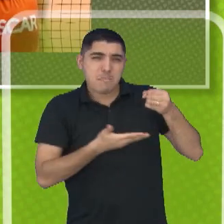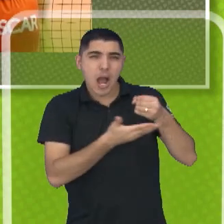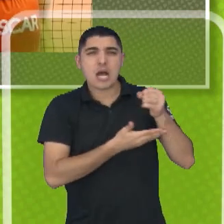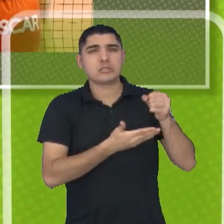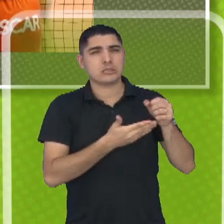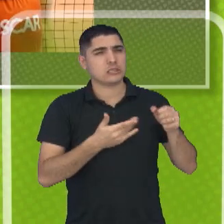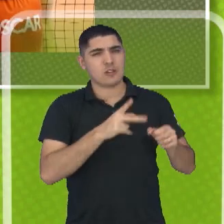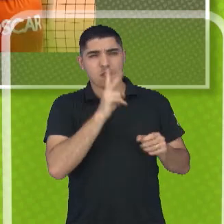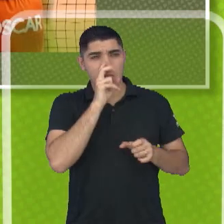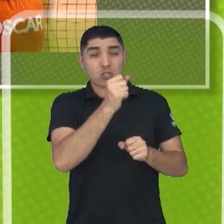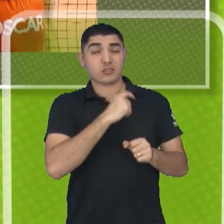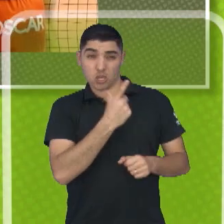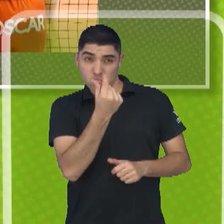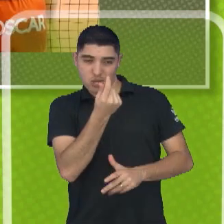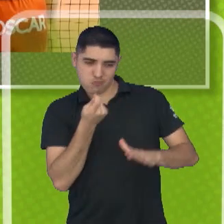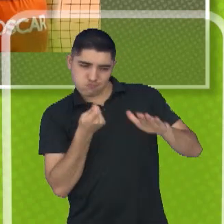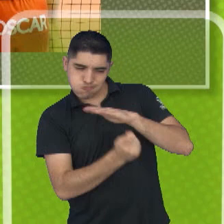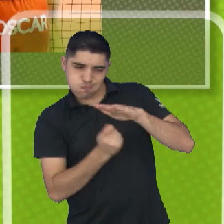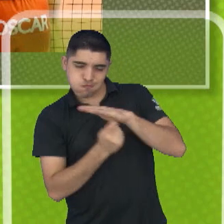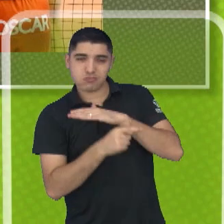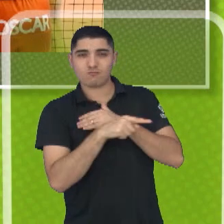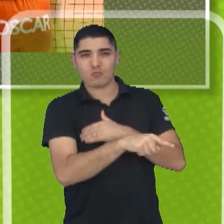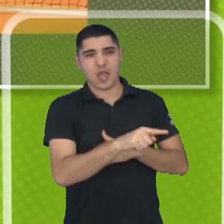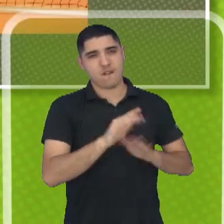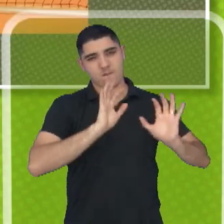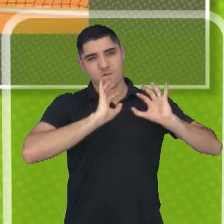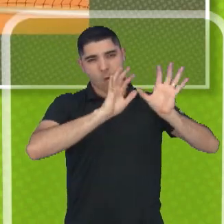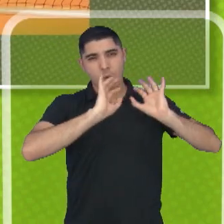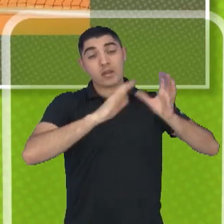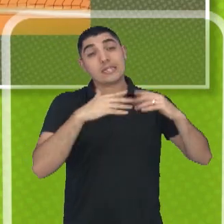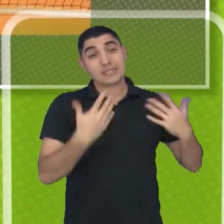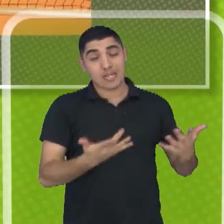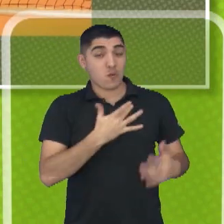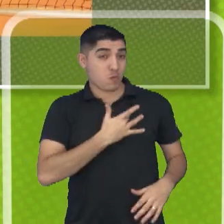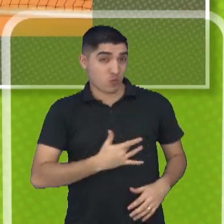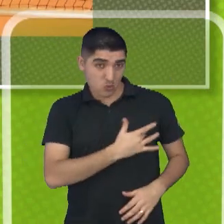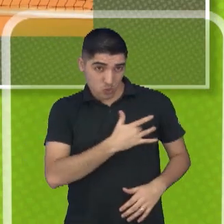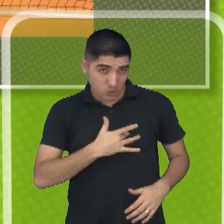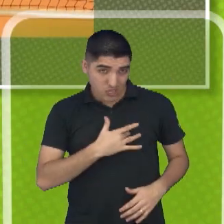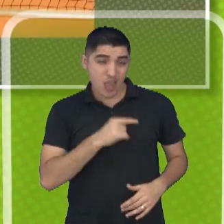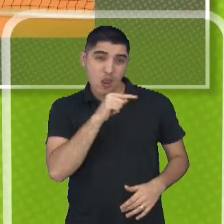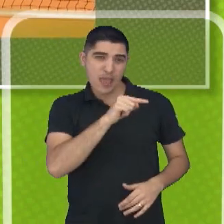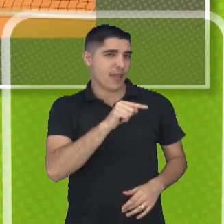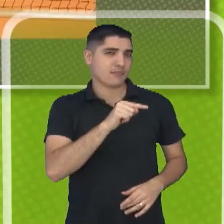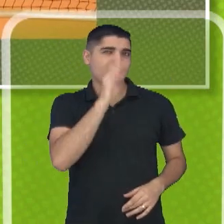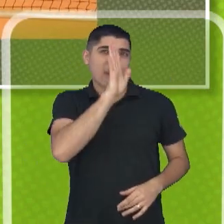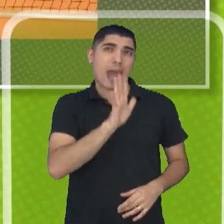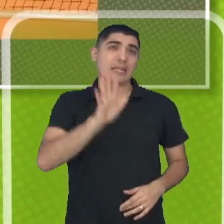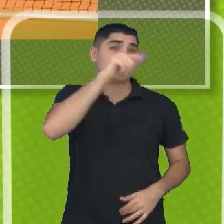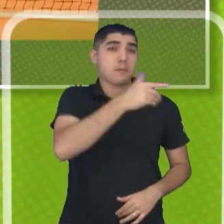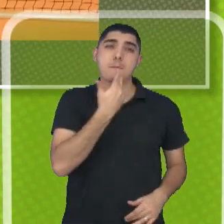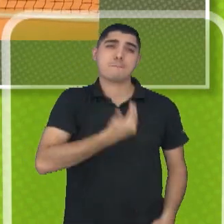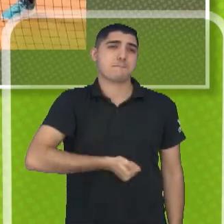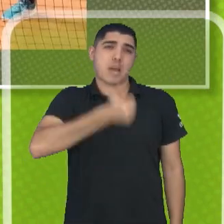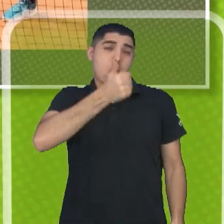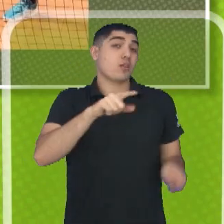tem um investimento muito alto no vôlei, então domina o vôlei nacional há muito tempo e também o